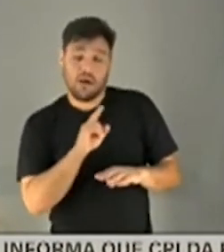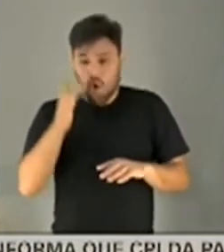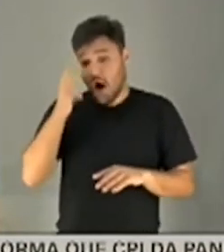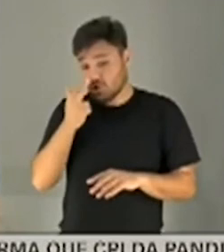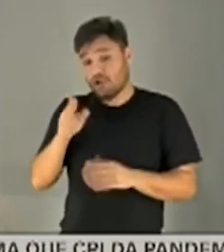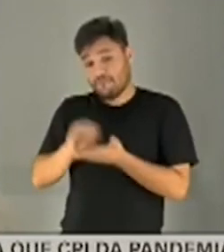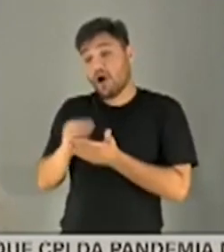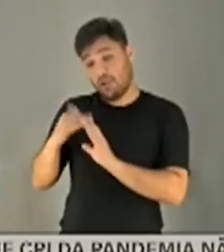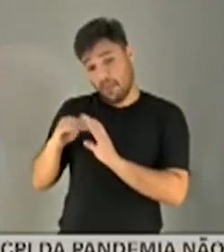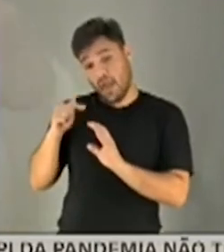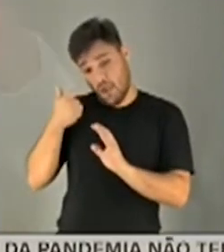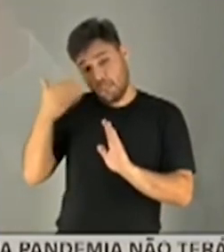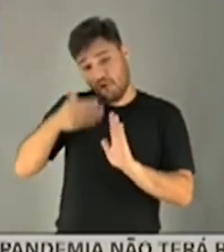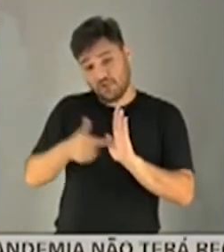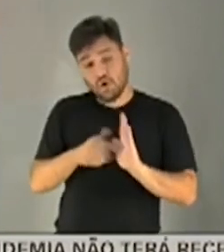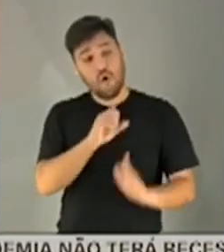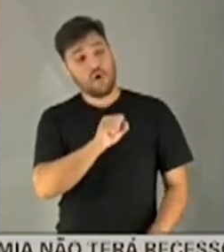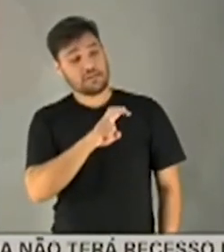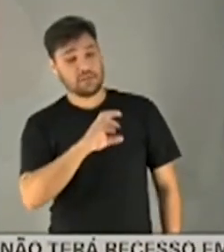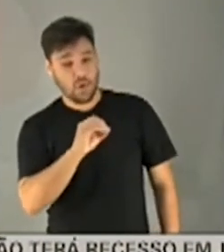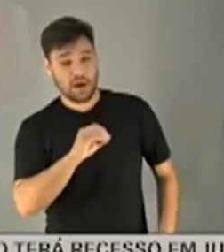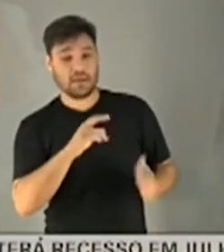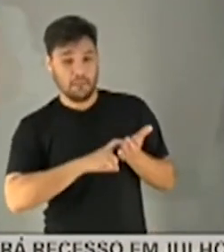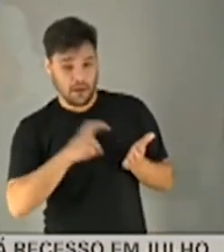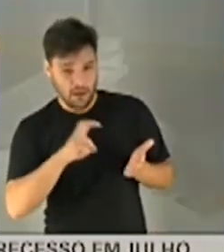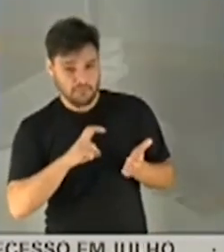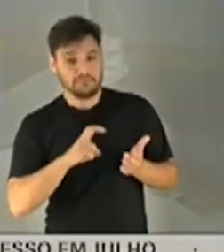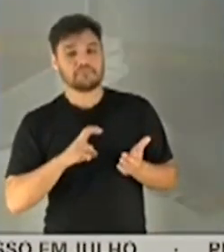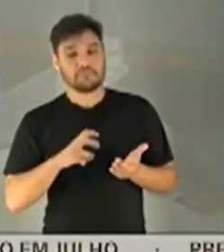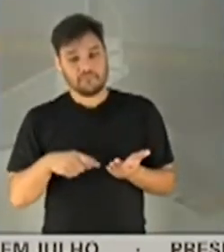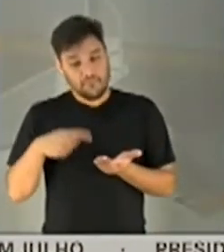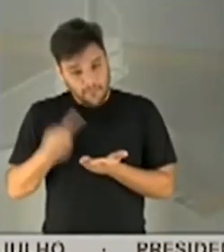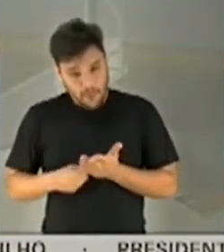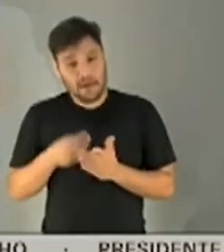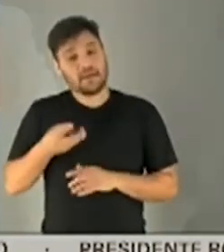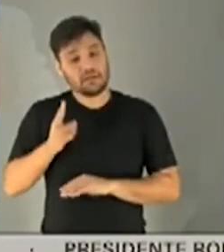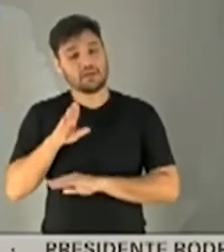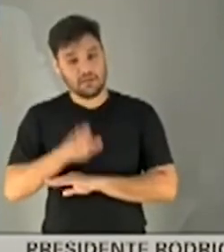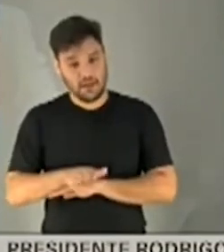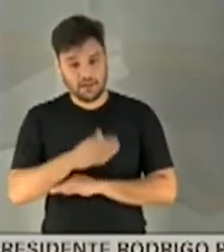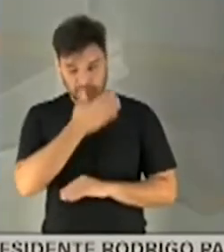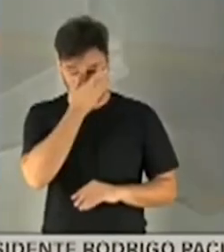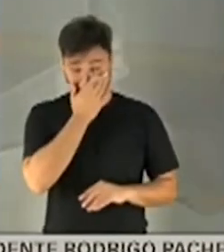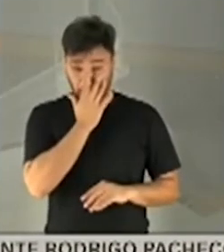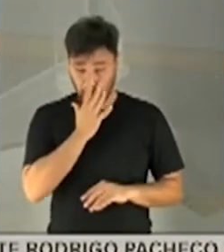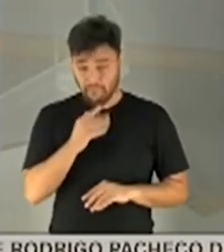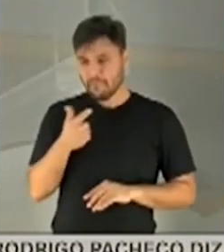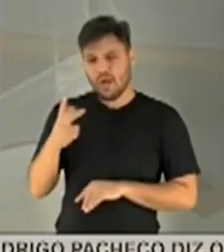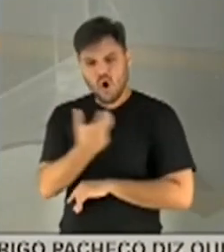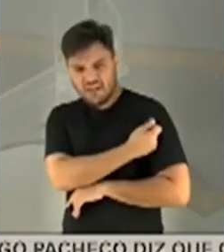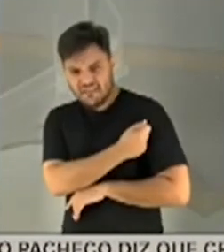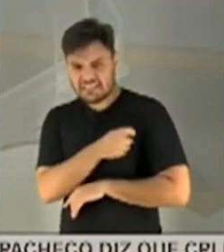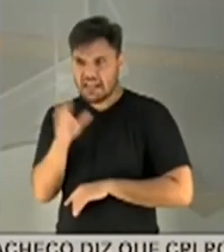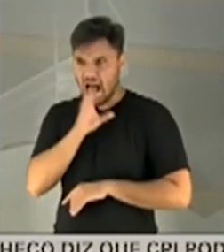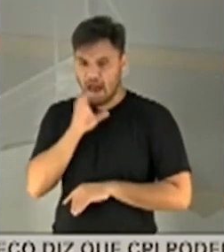às 8h50 da manhã. E foi respondido. E o senhor marcou para as 15 horas? Acredito que seja esse que eu marquei para as 15 horas. Com outras vacinas, tinha essa